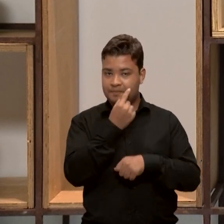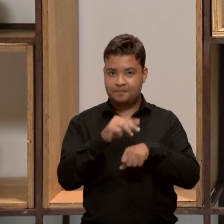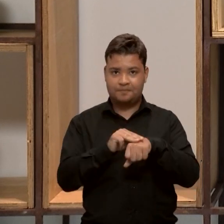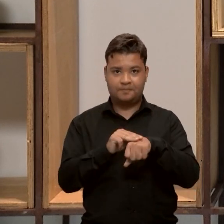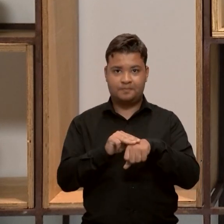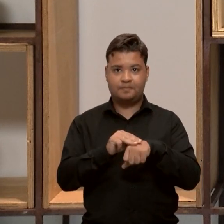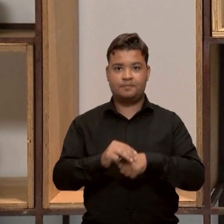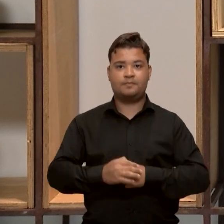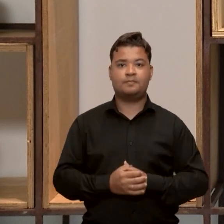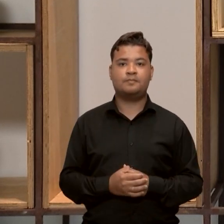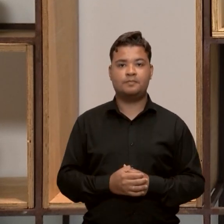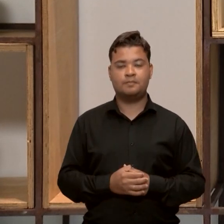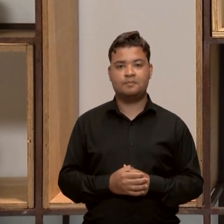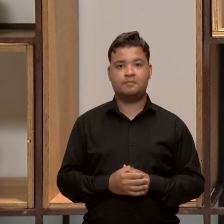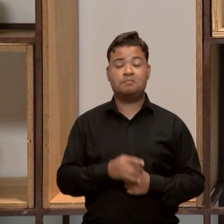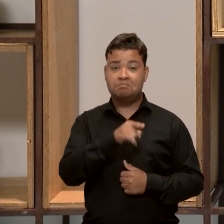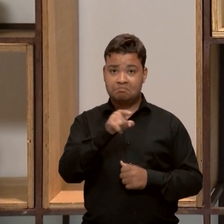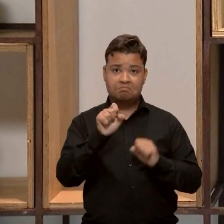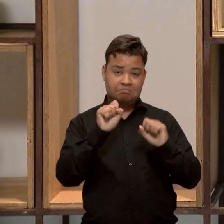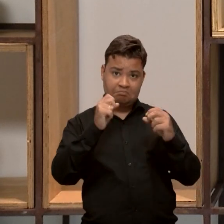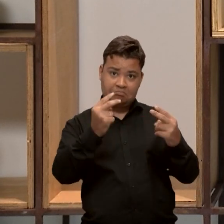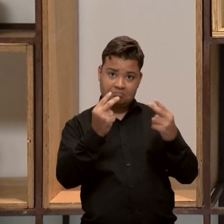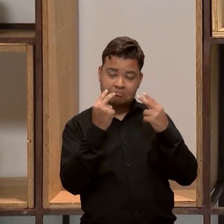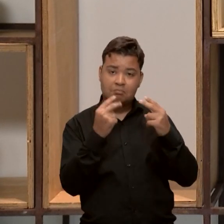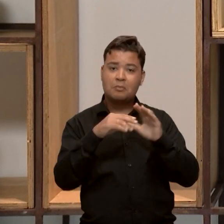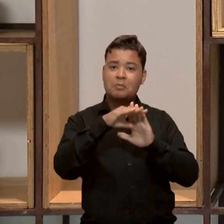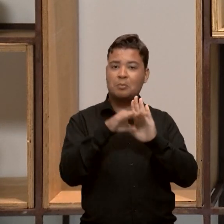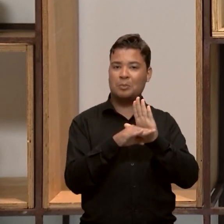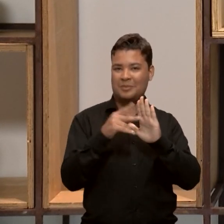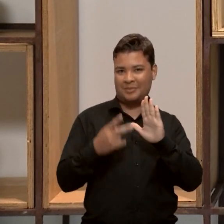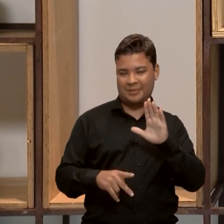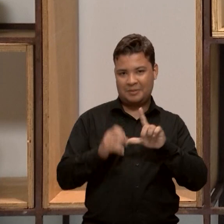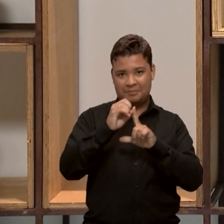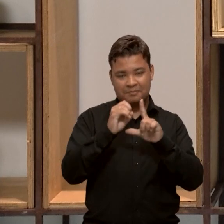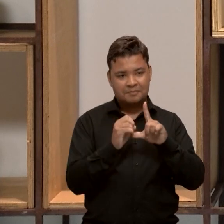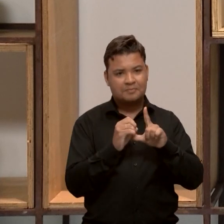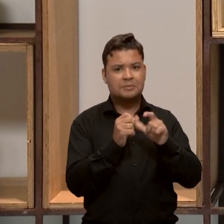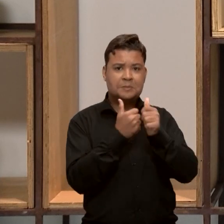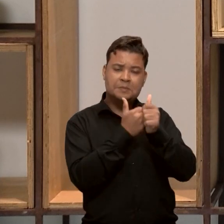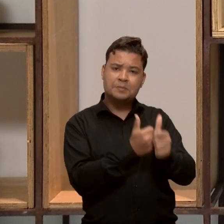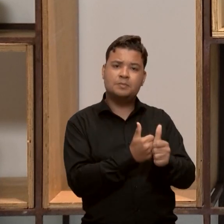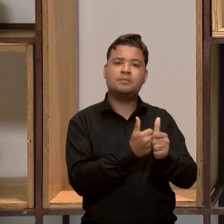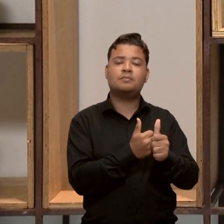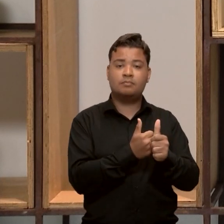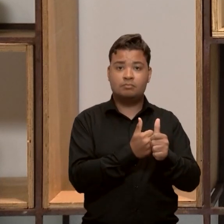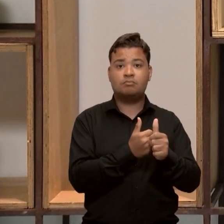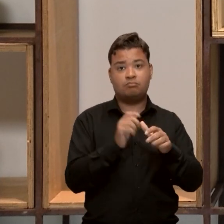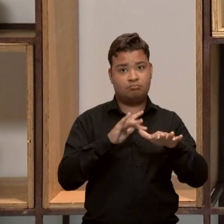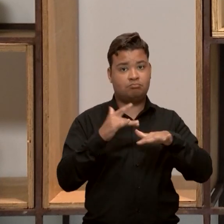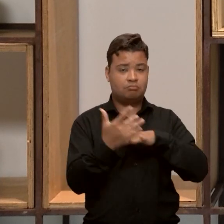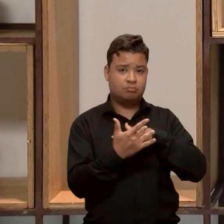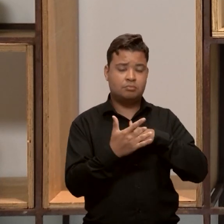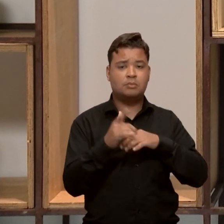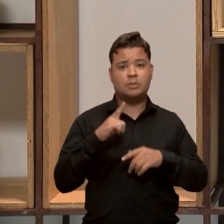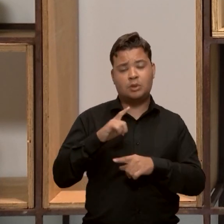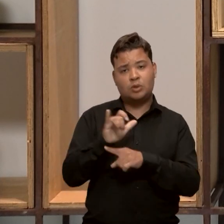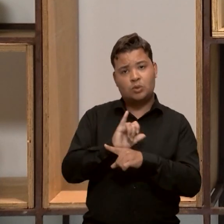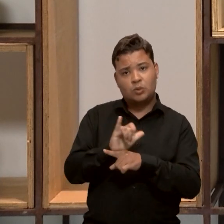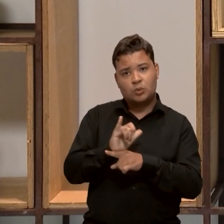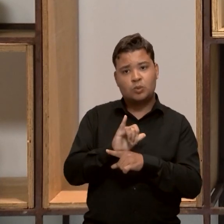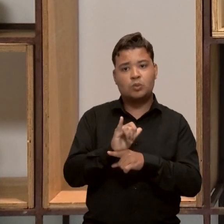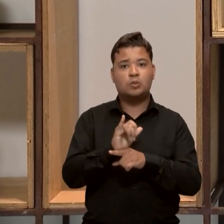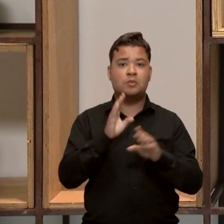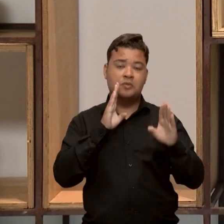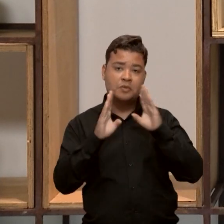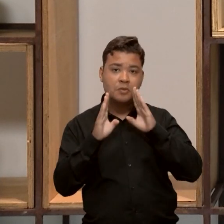castanhos. Acompanhe nosso programa pelas redes sociais da TV UFG. Nós temos YouTube, Instagram, Facebook, Twitter